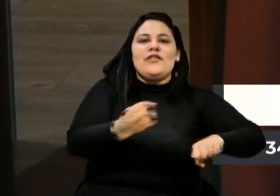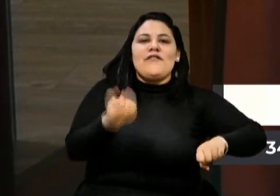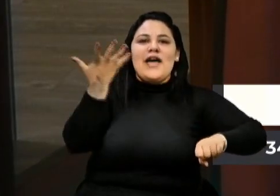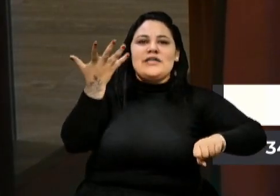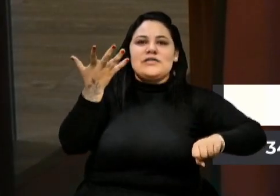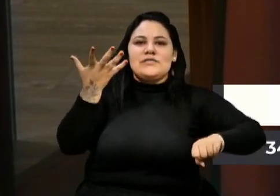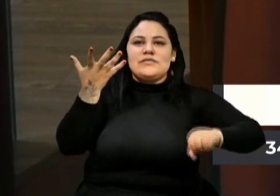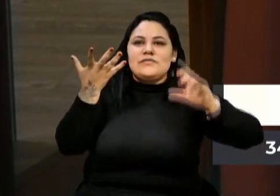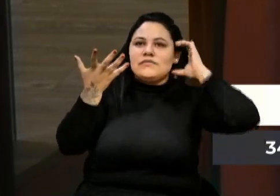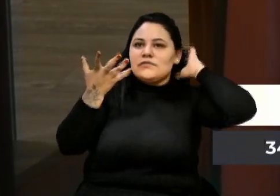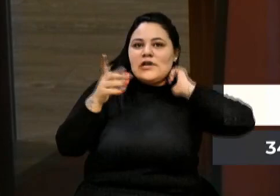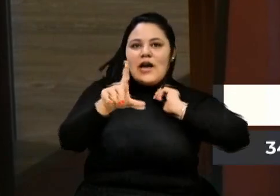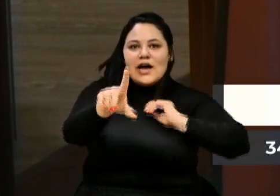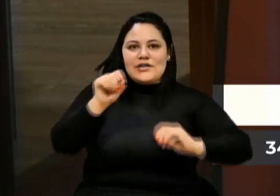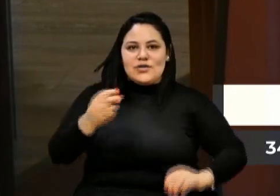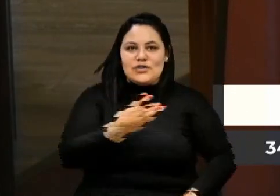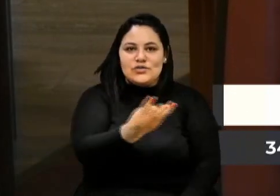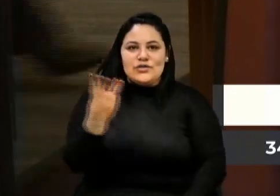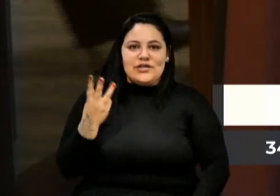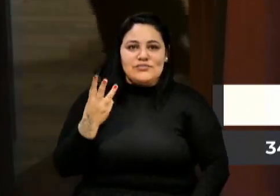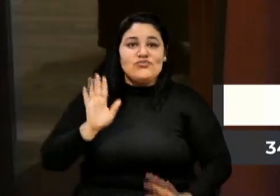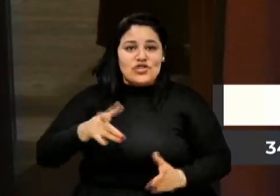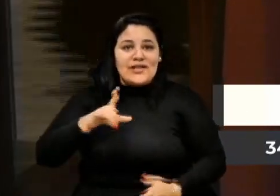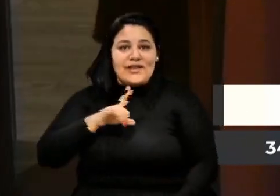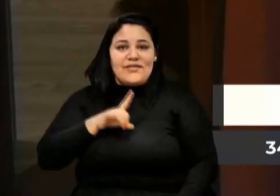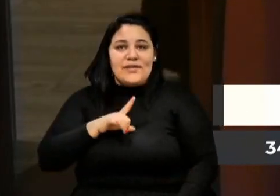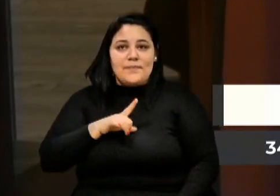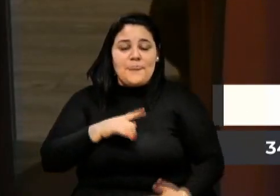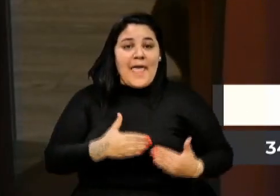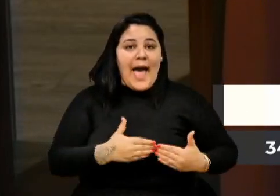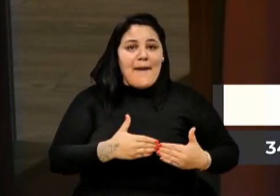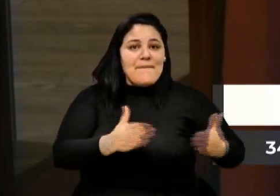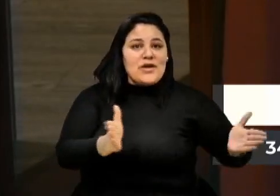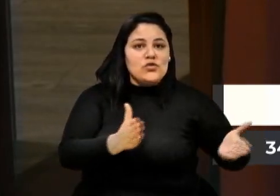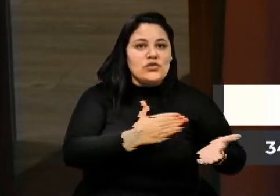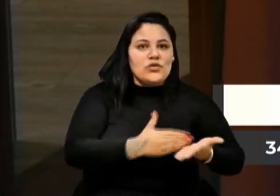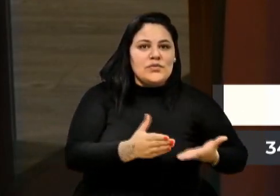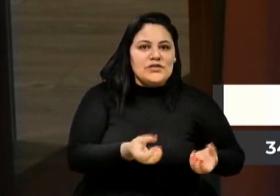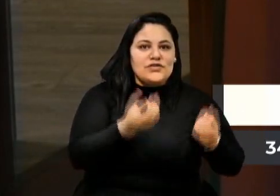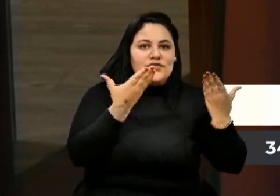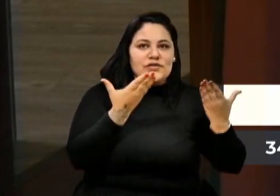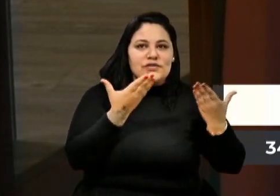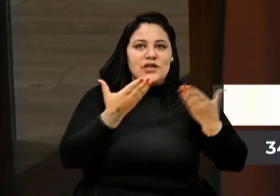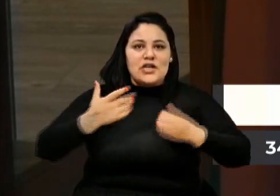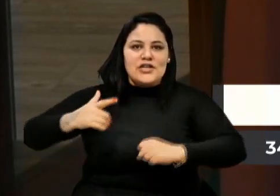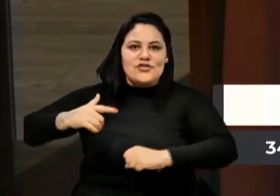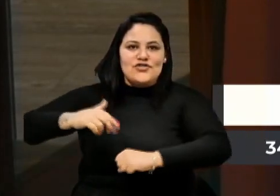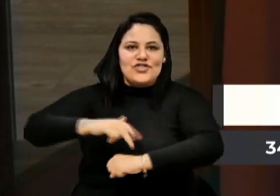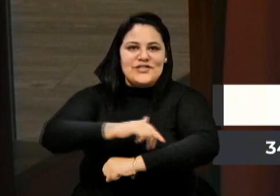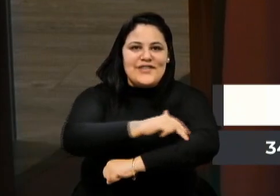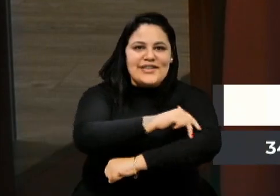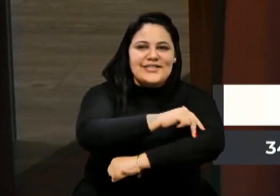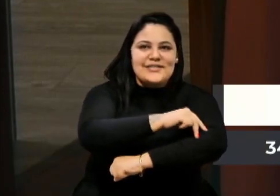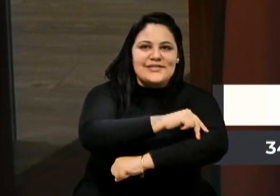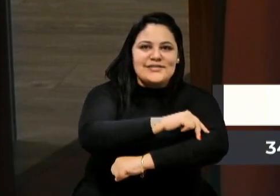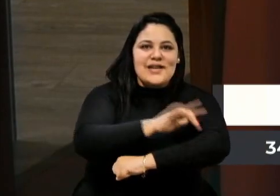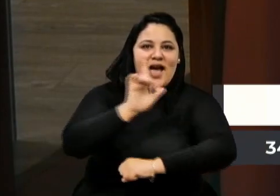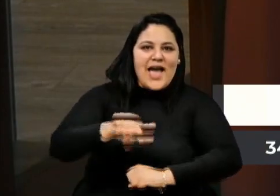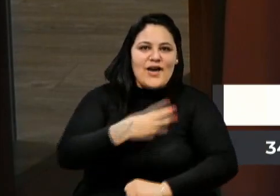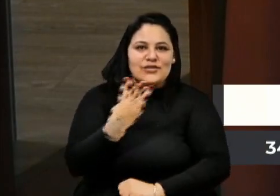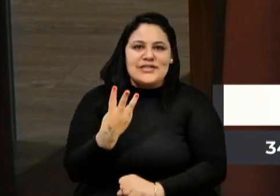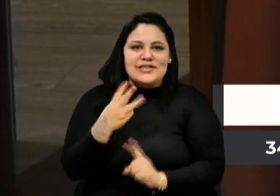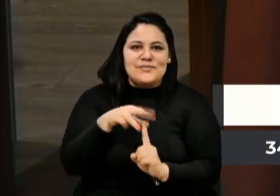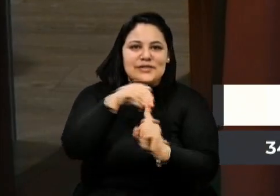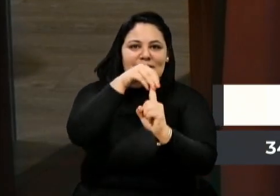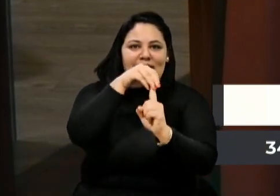escolha do trio de soberanas, que nós já tivemos, a abertura da Festa da Uva e os desfiles cênicos. Esses são os principais pontos, mas